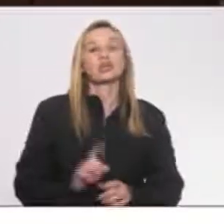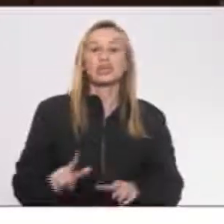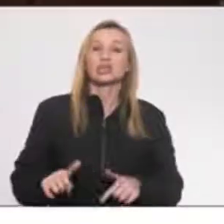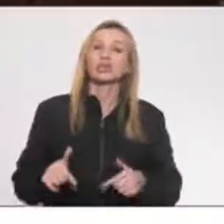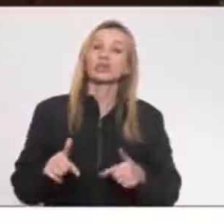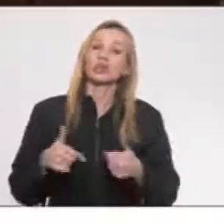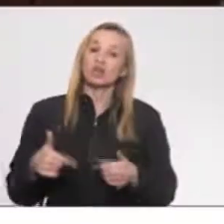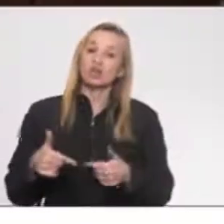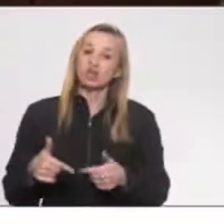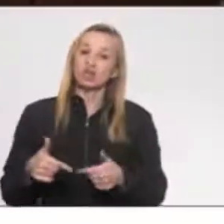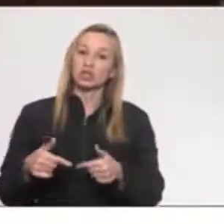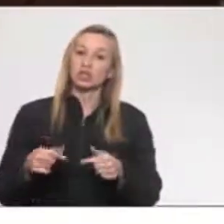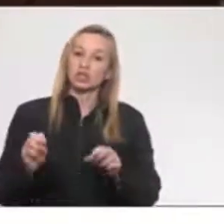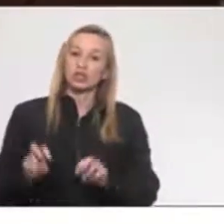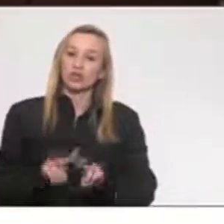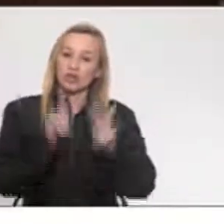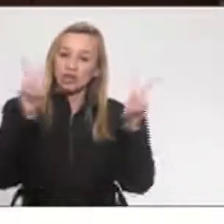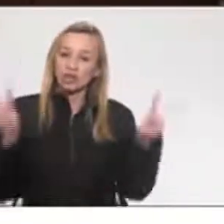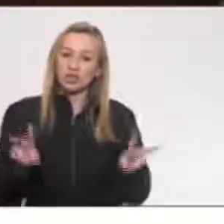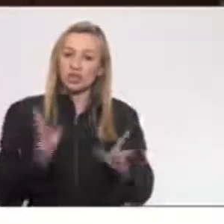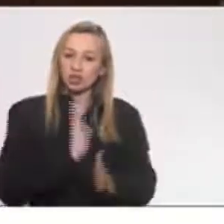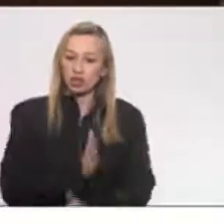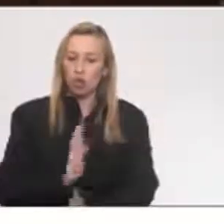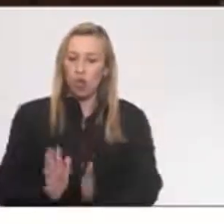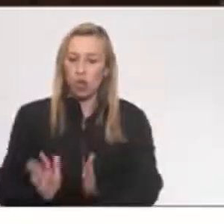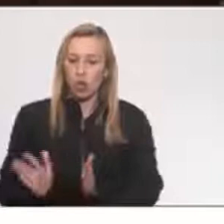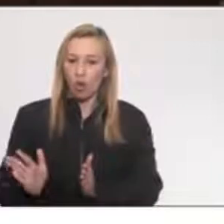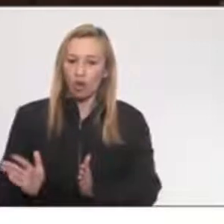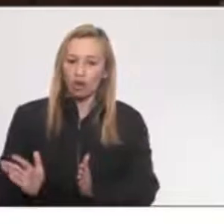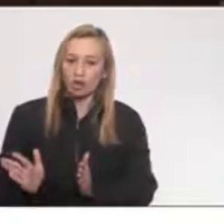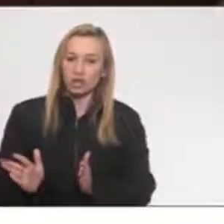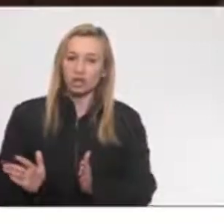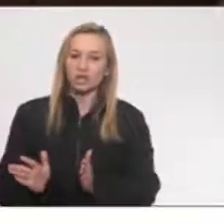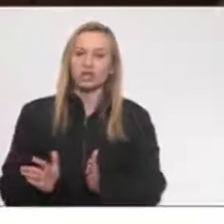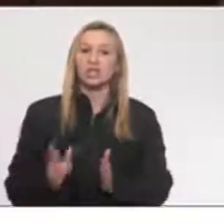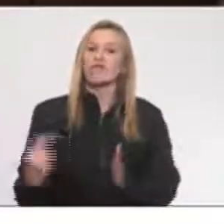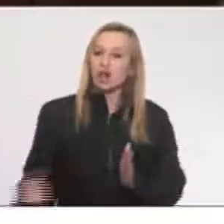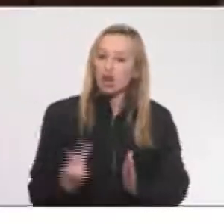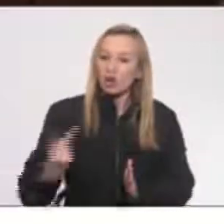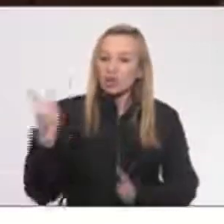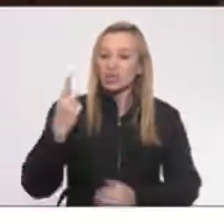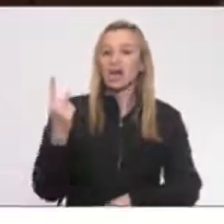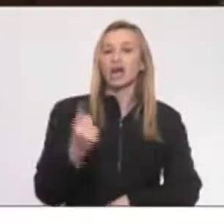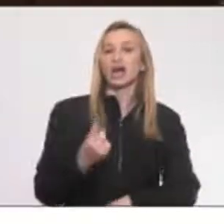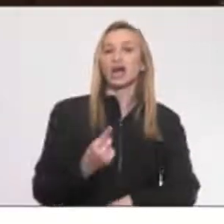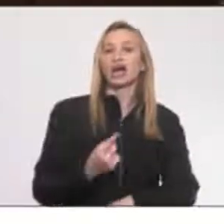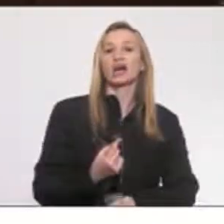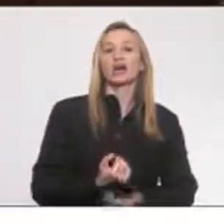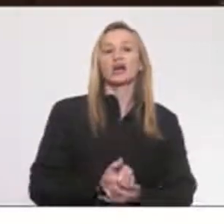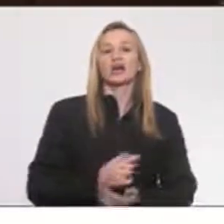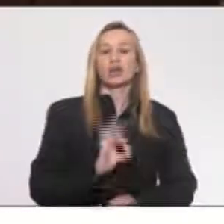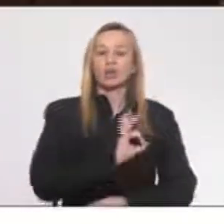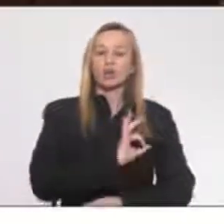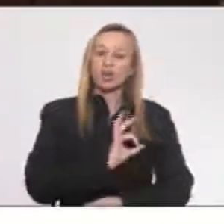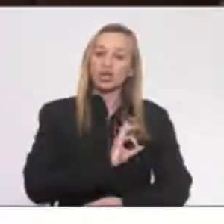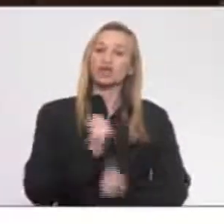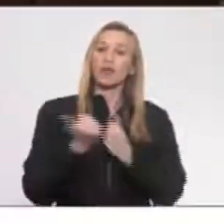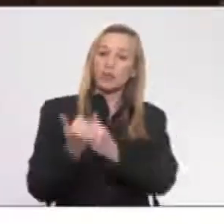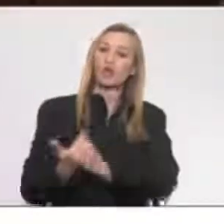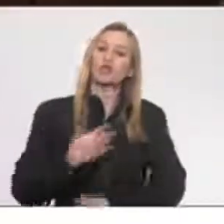visa estabelecer a ordem, enaltecer a disciplina, valorizar as nossas tropas, terá o meu